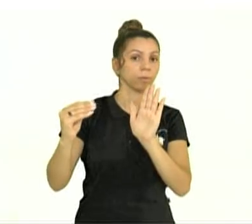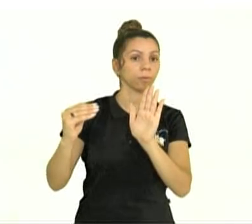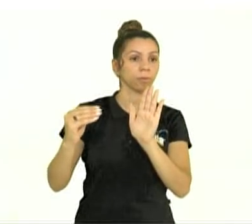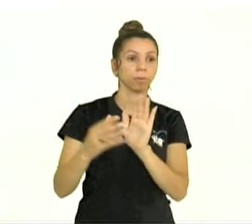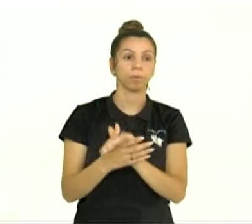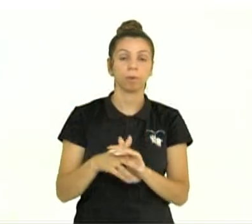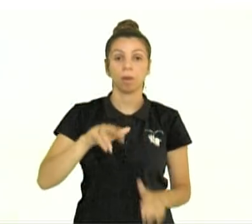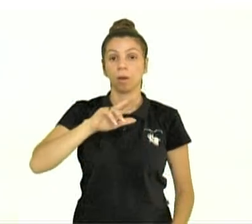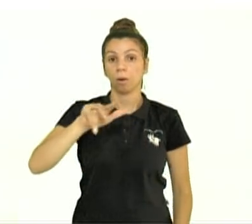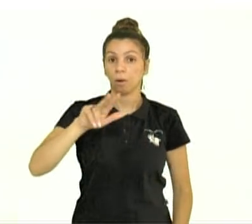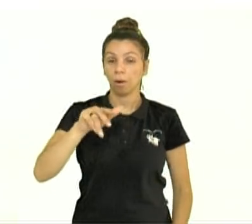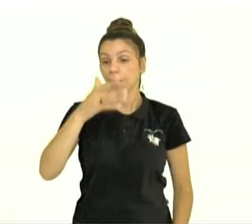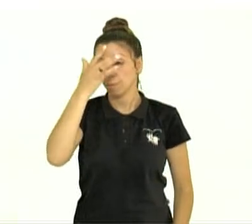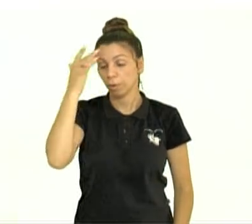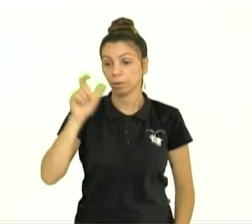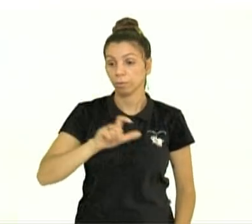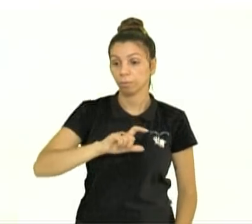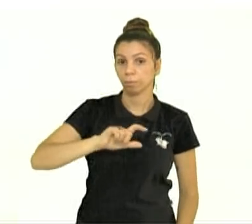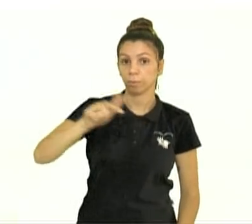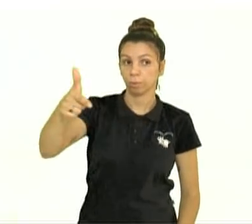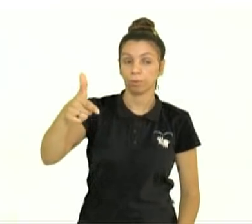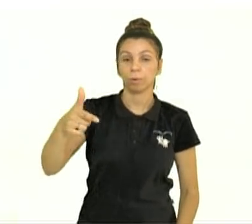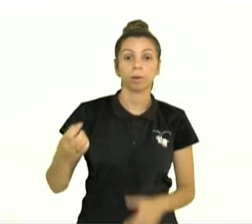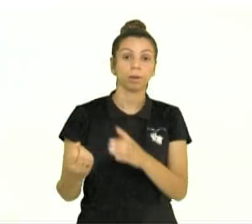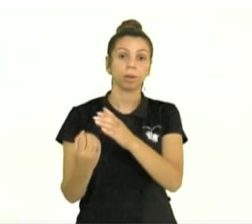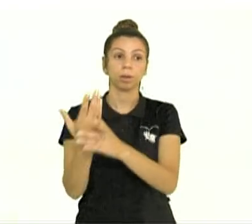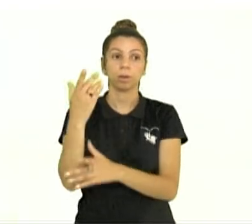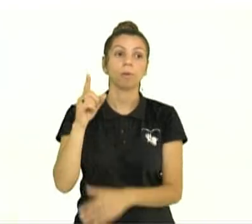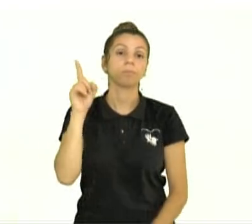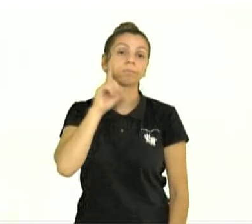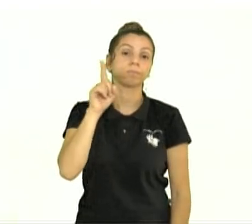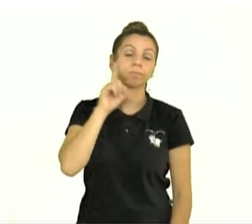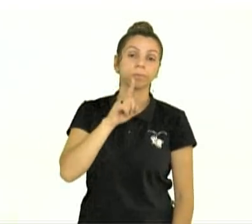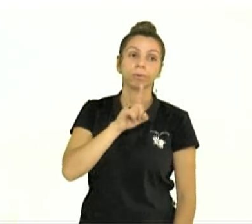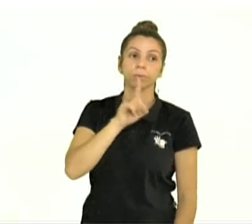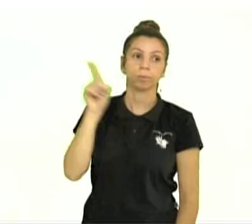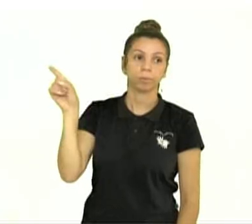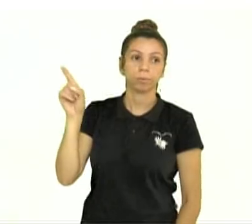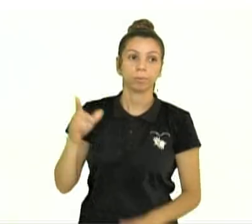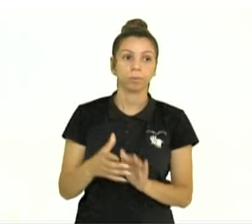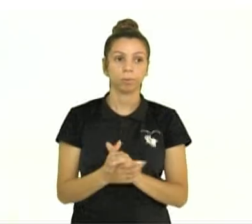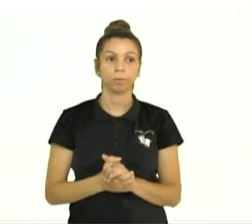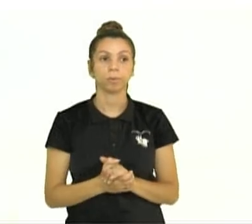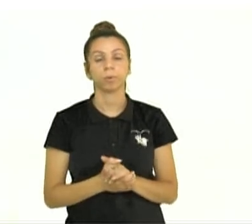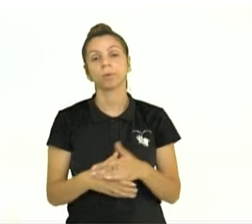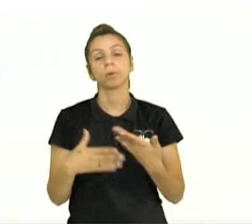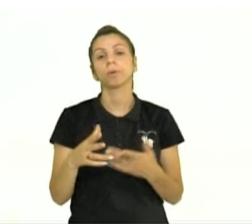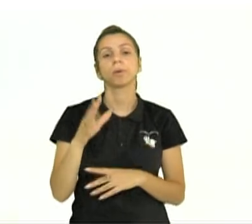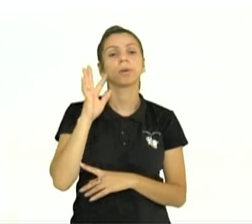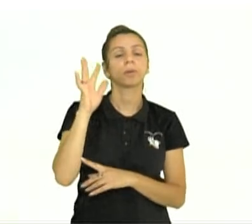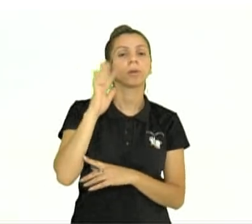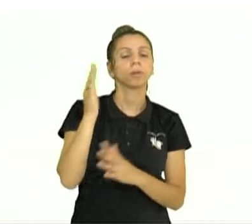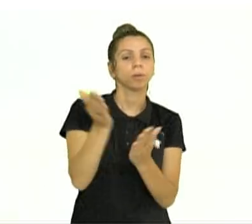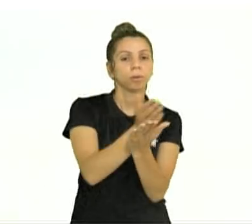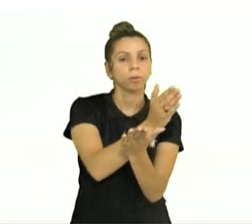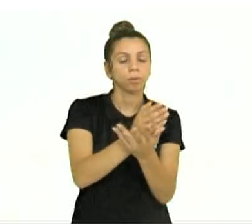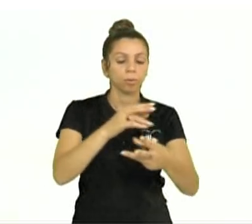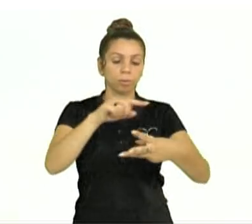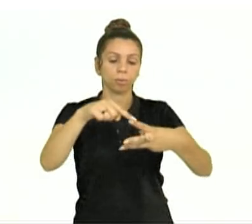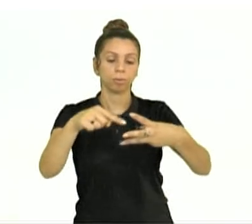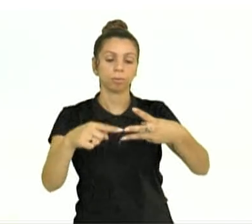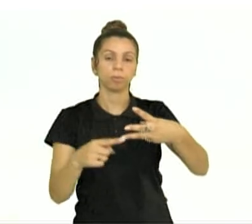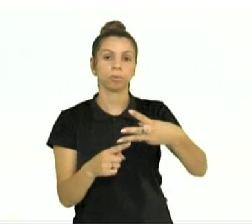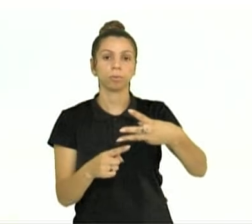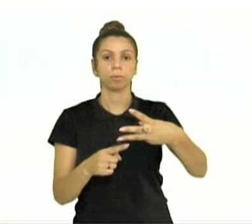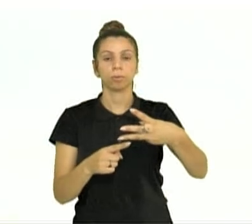o Montesquieu dividiu os poderes. Os estadunidenses Alexander Hamilton e James Madison formularam a teoria da divisão dos poderes em três. Foram